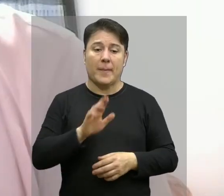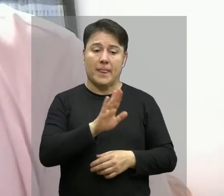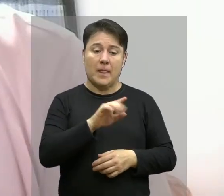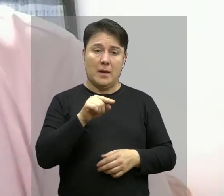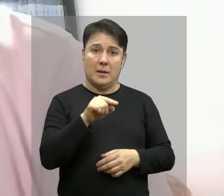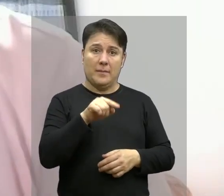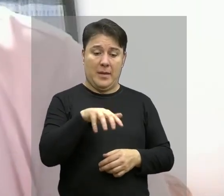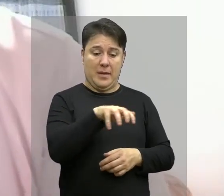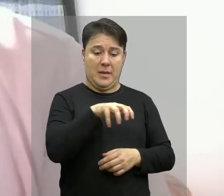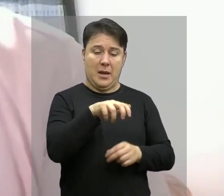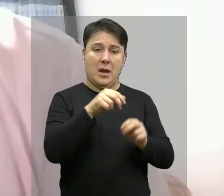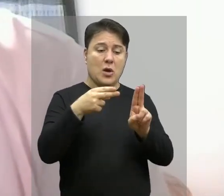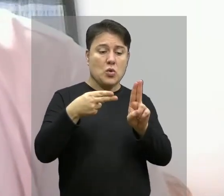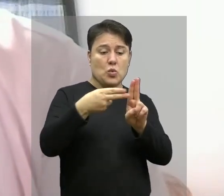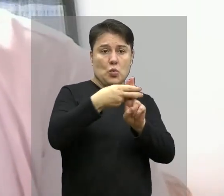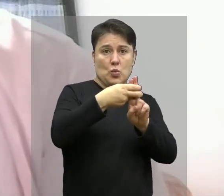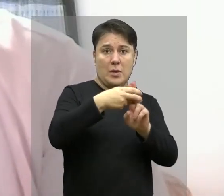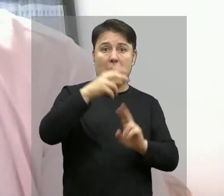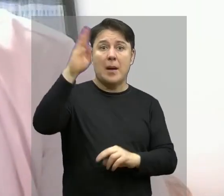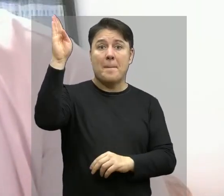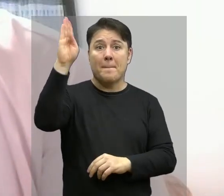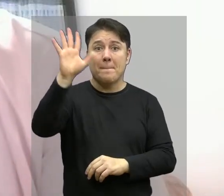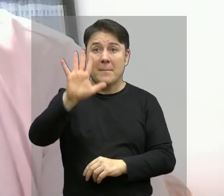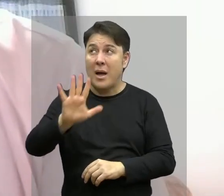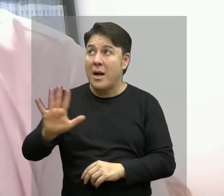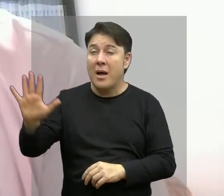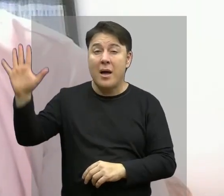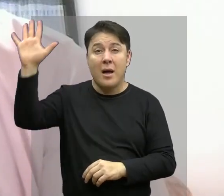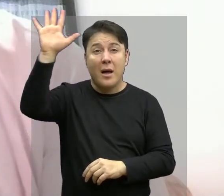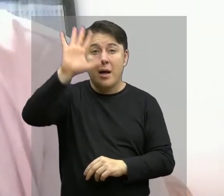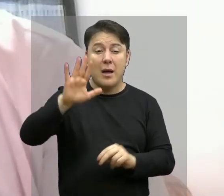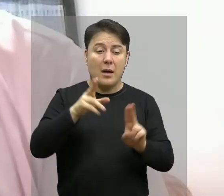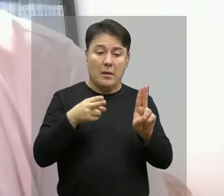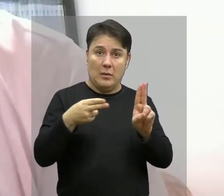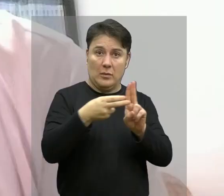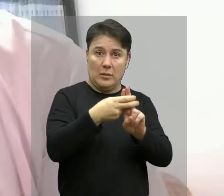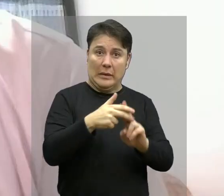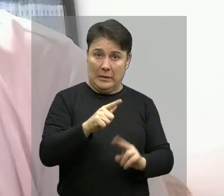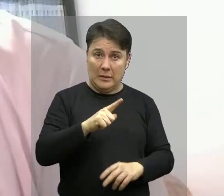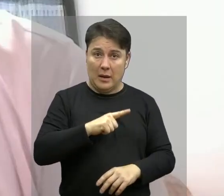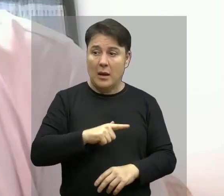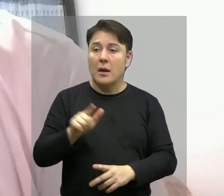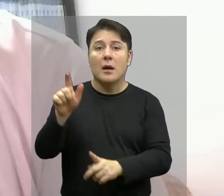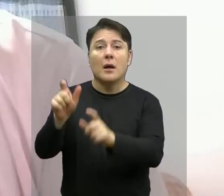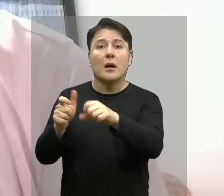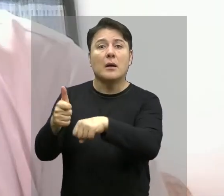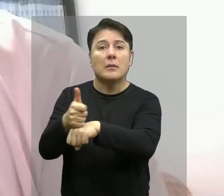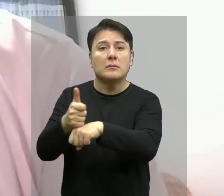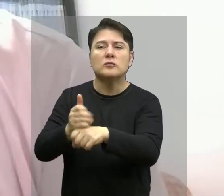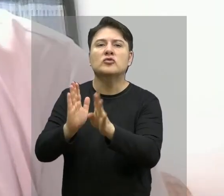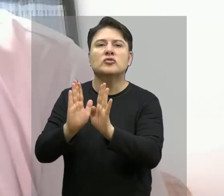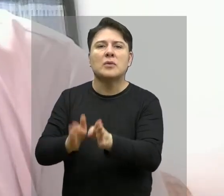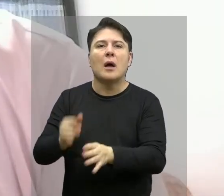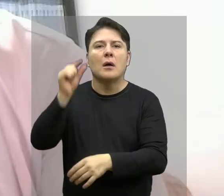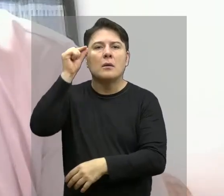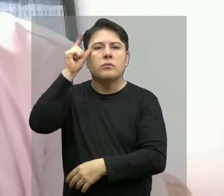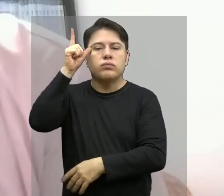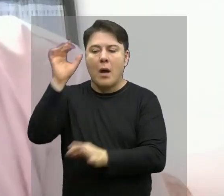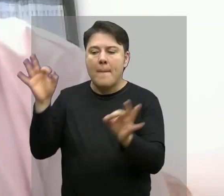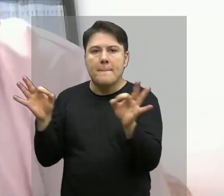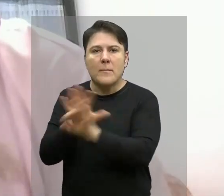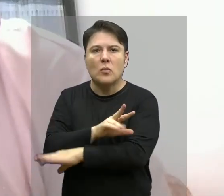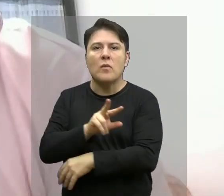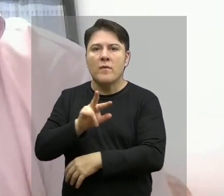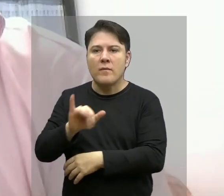SUS, Brasil, estou falando de forma nacional, existem profissionais preparados,